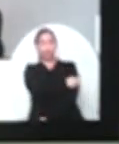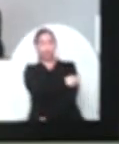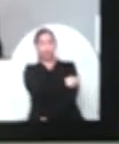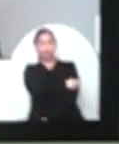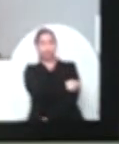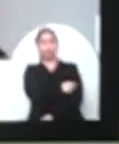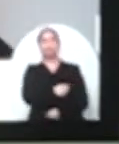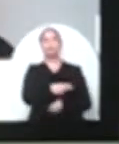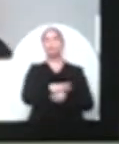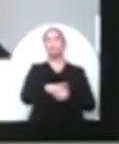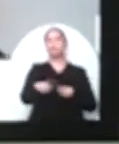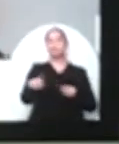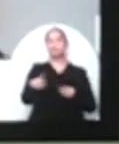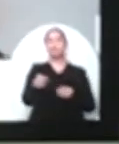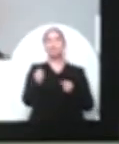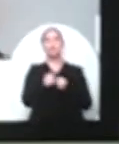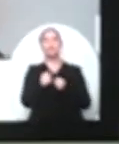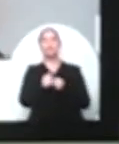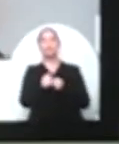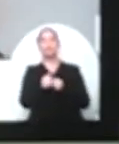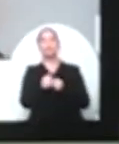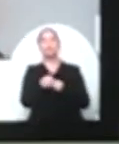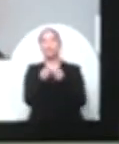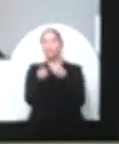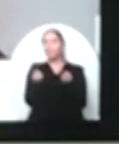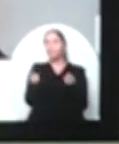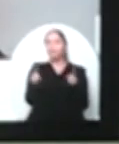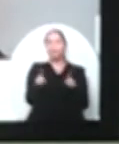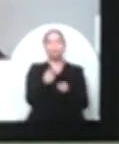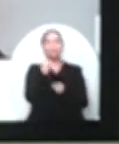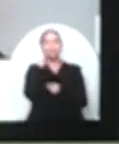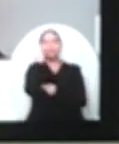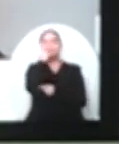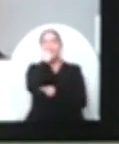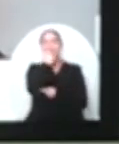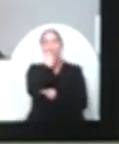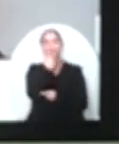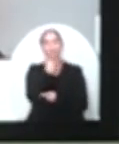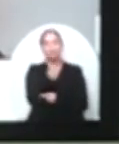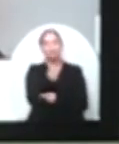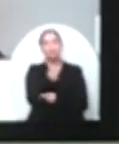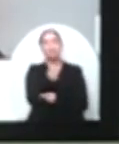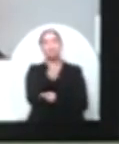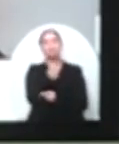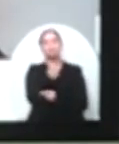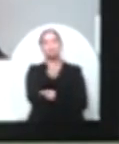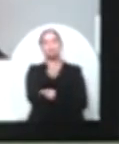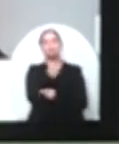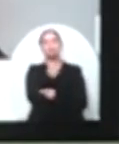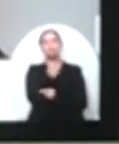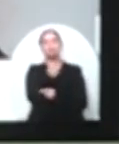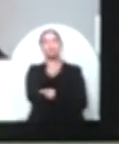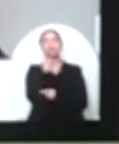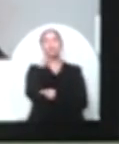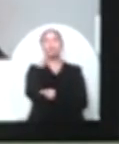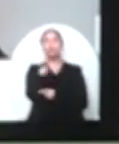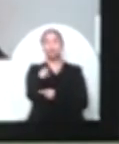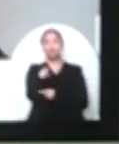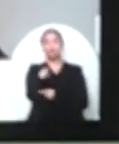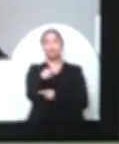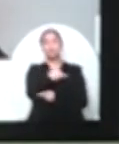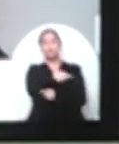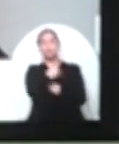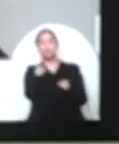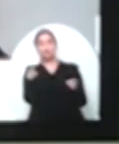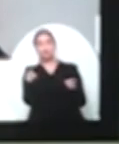terças-feiras. A mudança será apenas no horário, porque você pode continuar acompanhando pessoalmente ou ainda